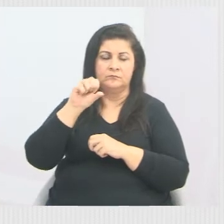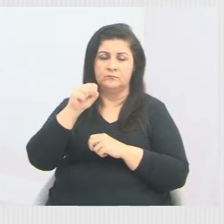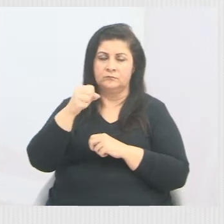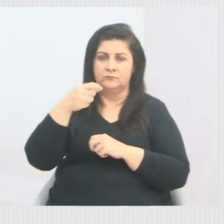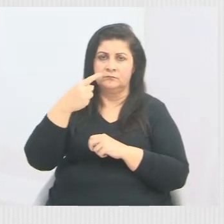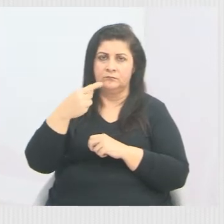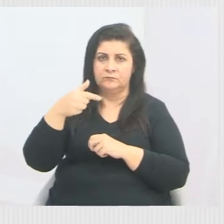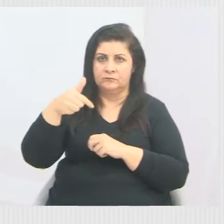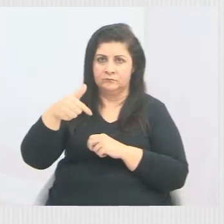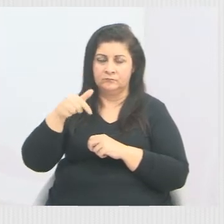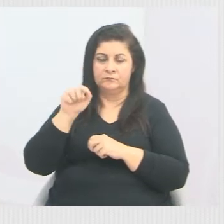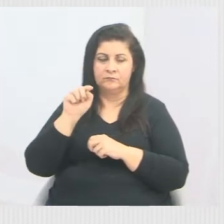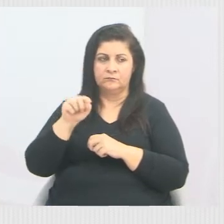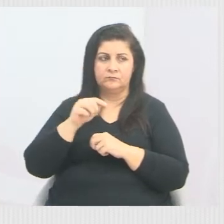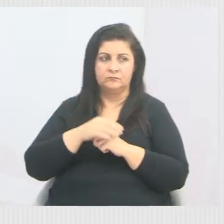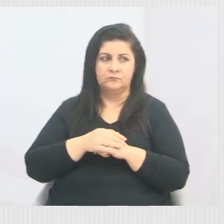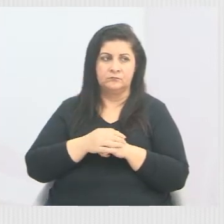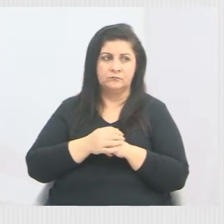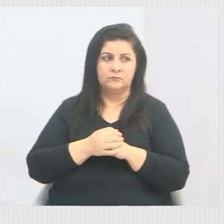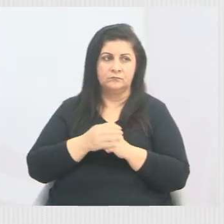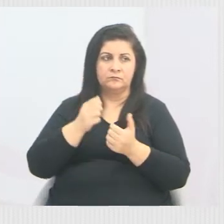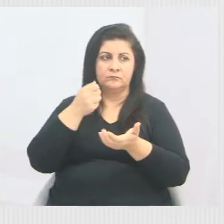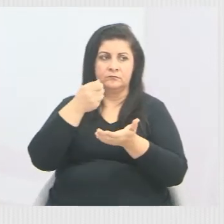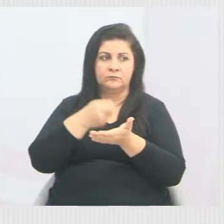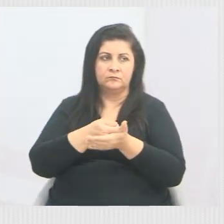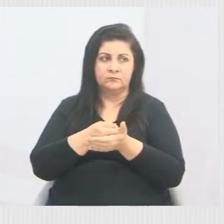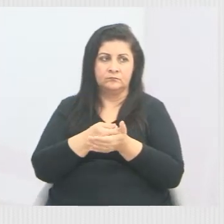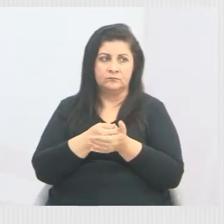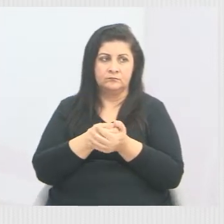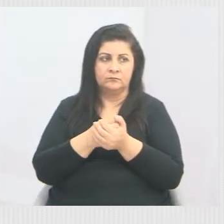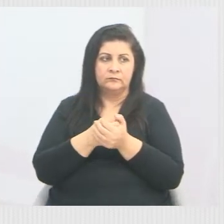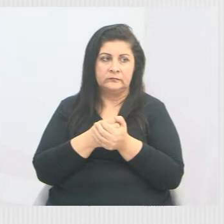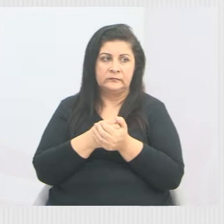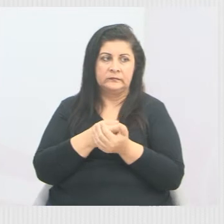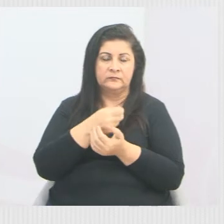51.817.954, na qual foi pago, até esse momento,